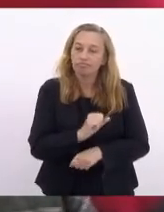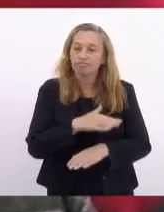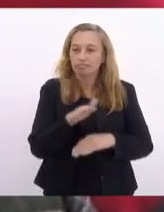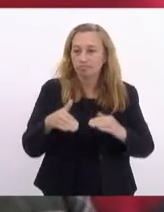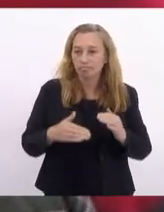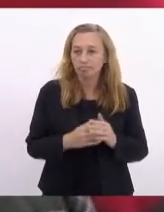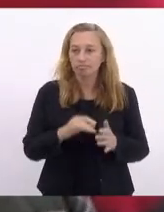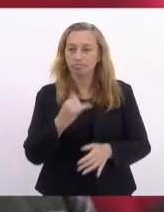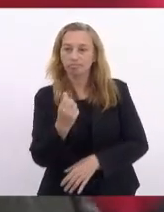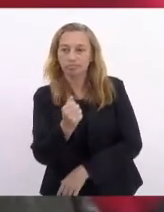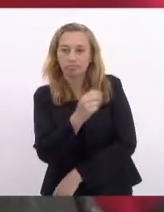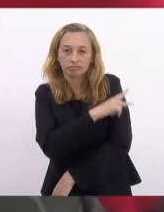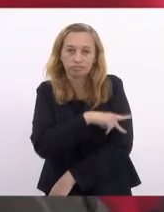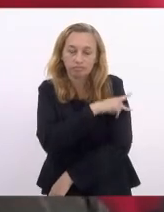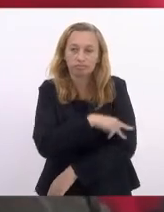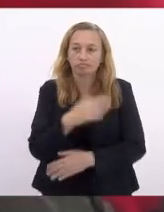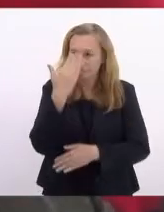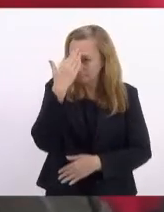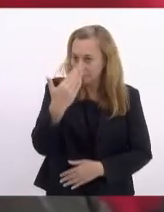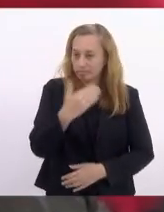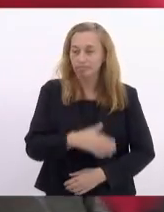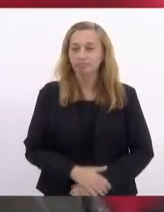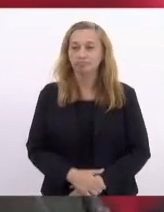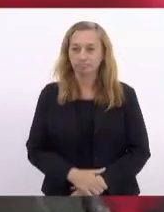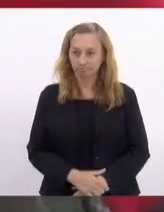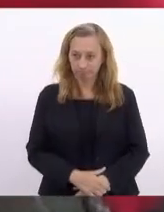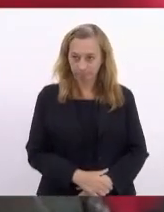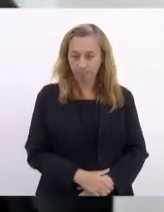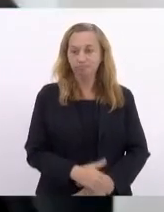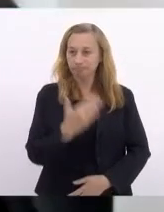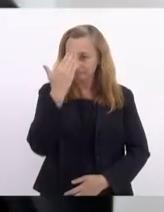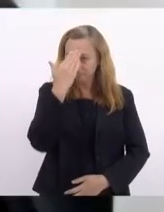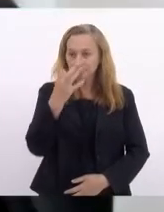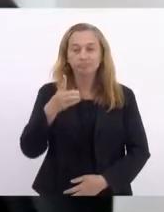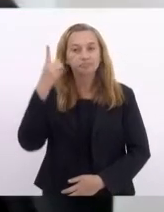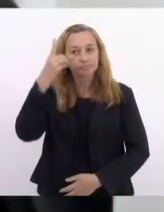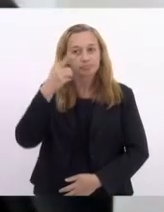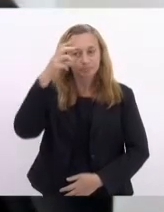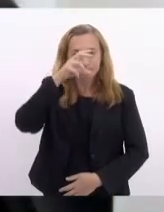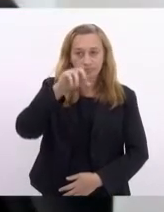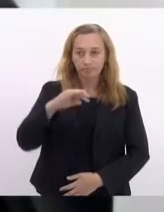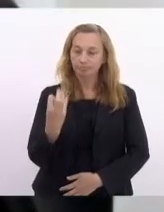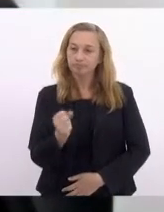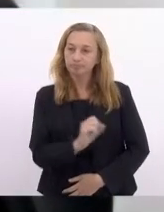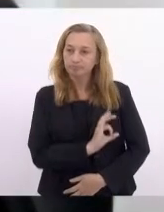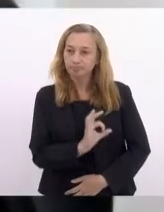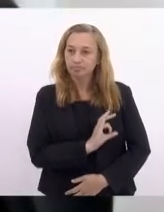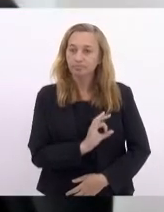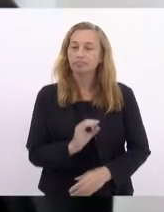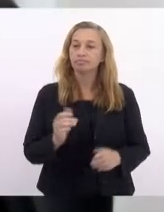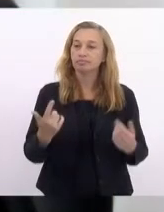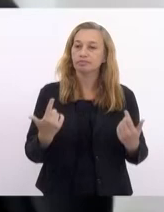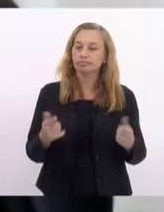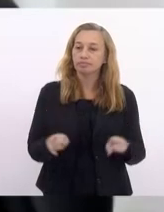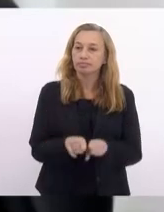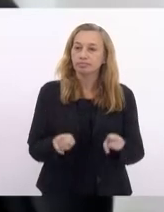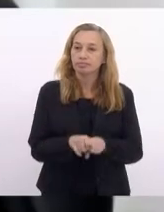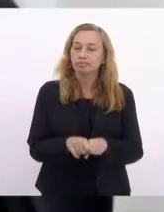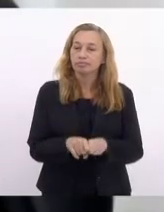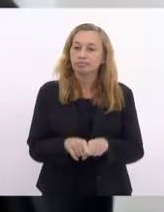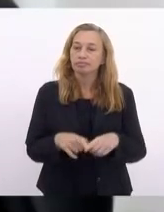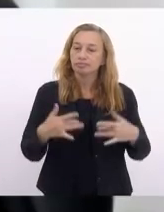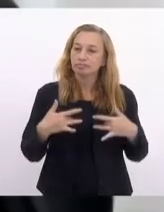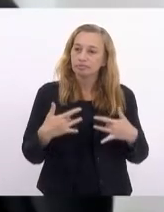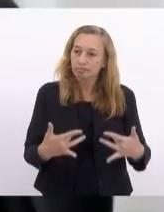moradores da ilha de Paquetá. Muito obrigada. Obrigada, deputada Marta Rocha. Também me solidarizo e entro